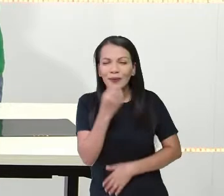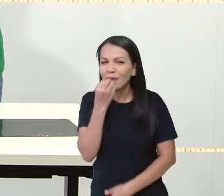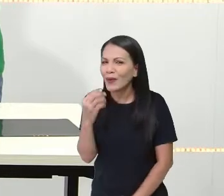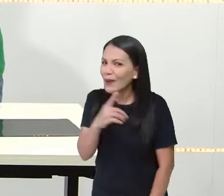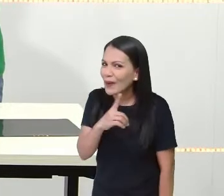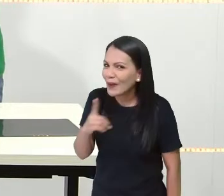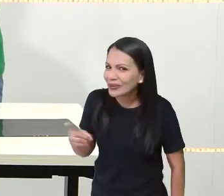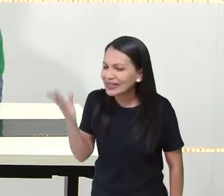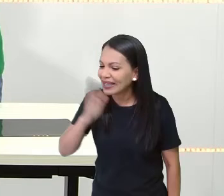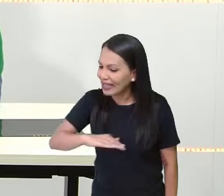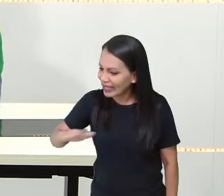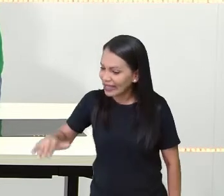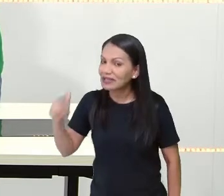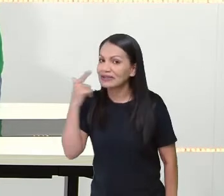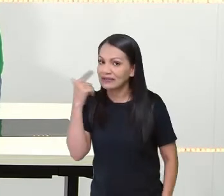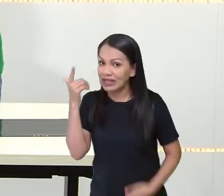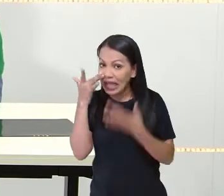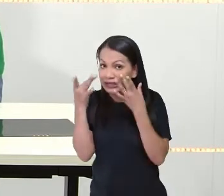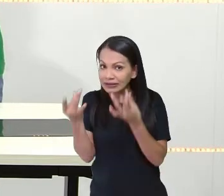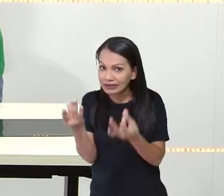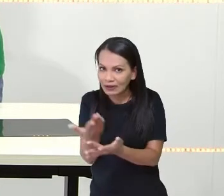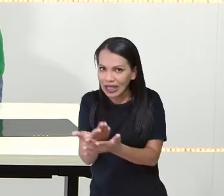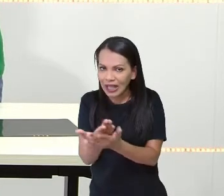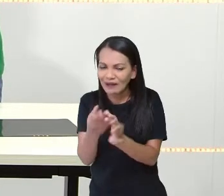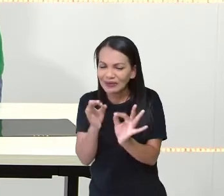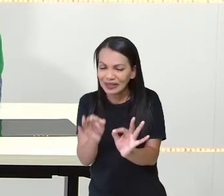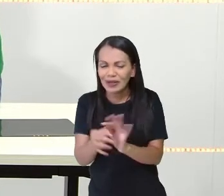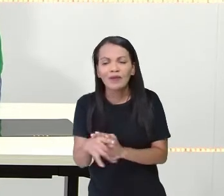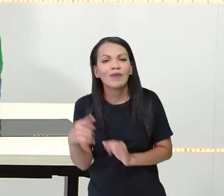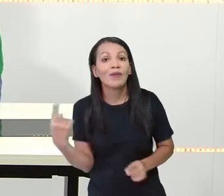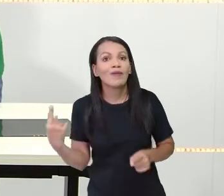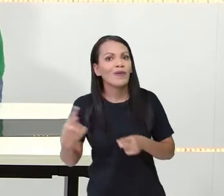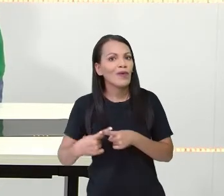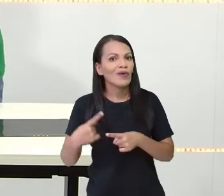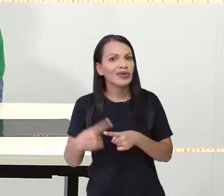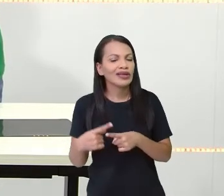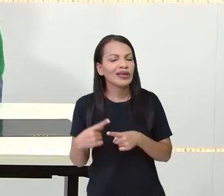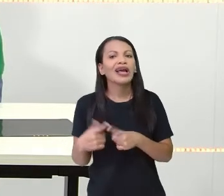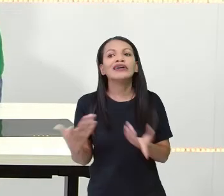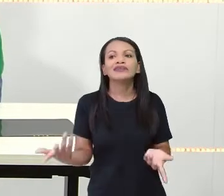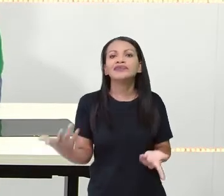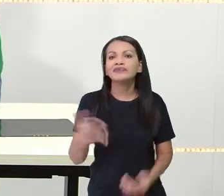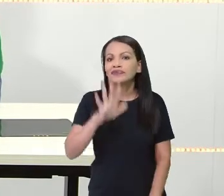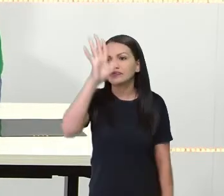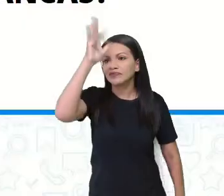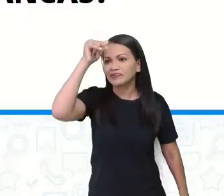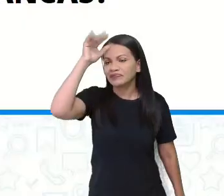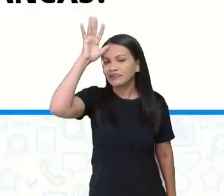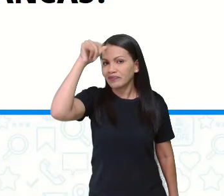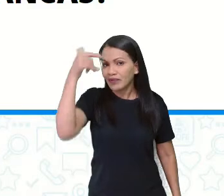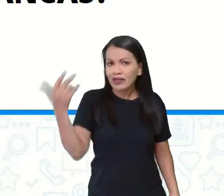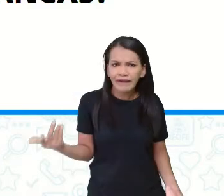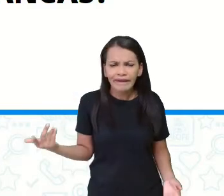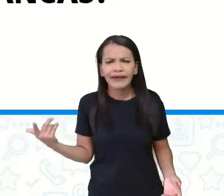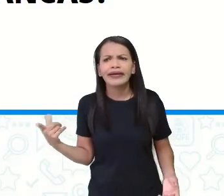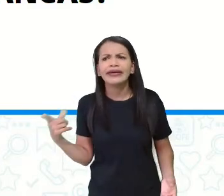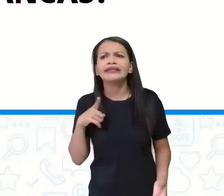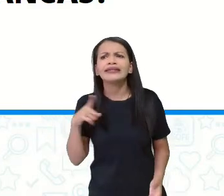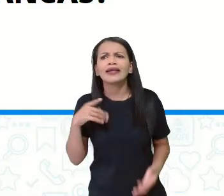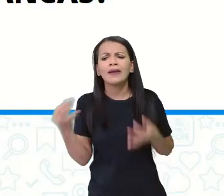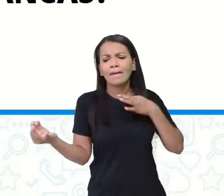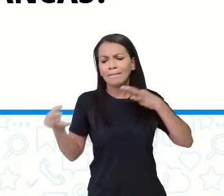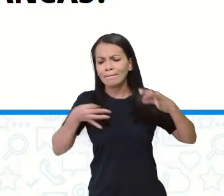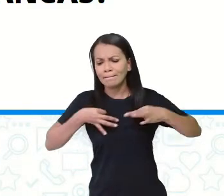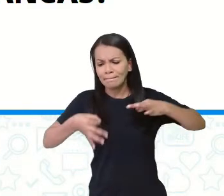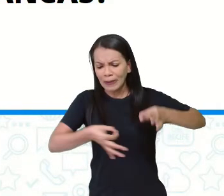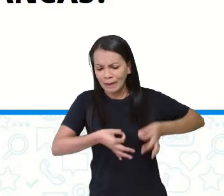dia, crianças. E fica aí bem atento, tá? Por que as galinhas de Angola têm